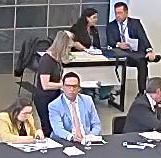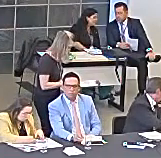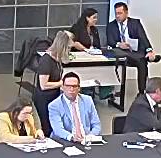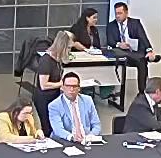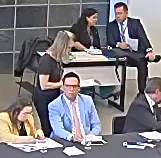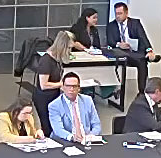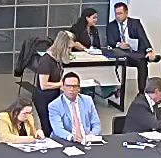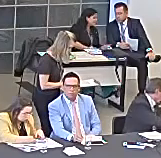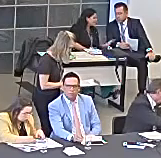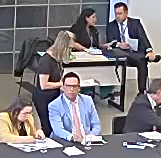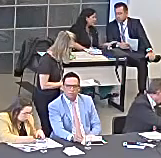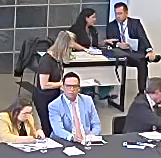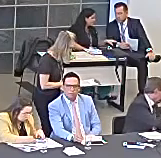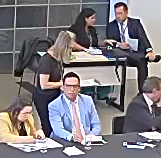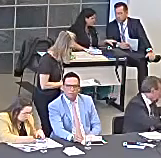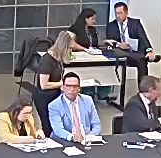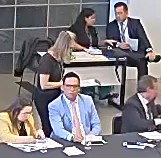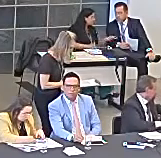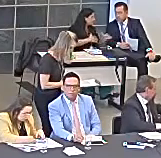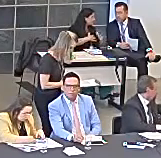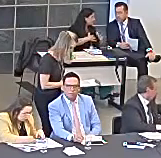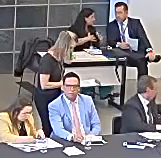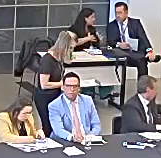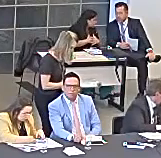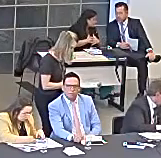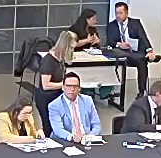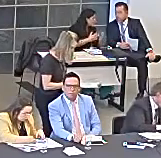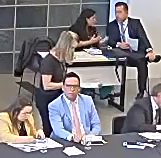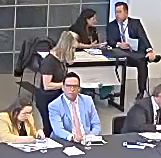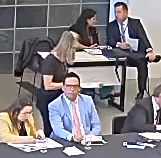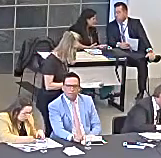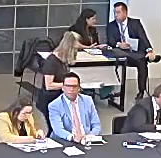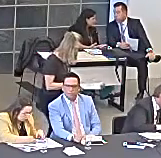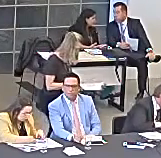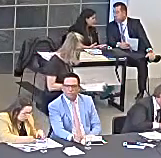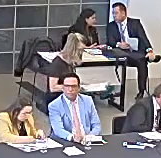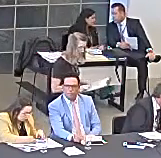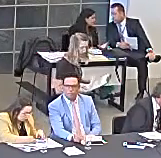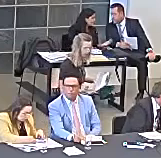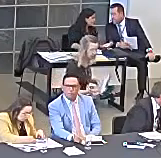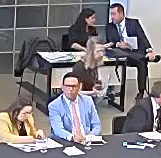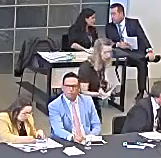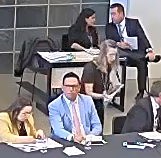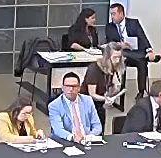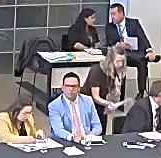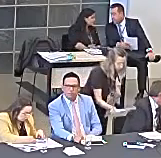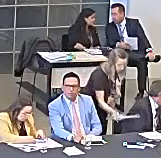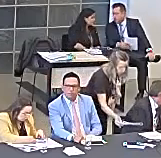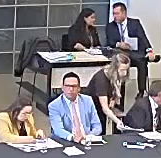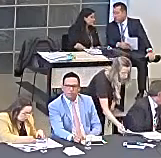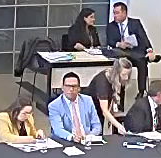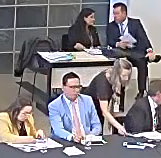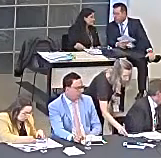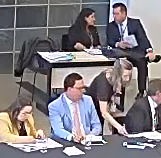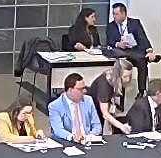da dignidade da pessoa humana. No mundo em que muito se discute sobre o